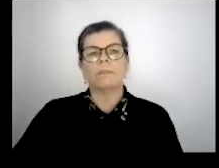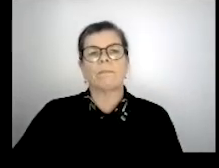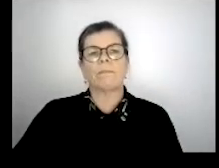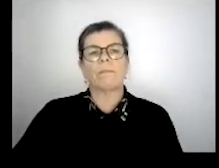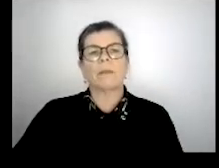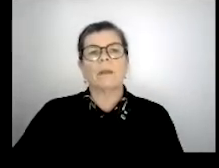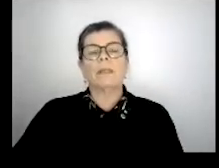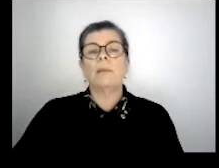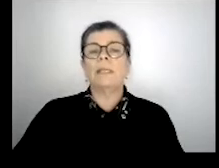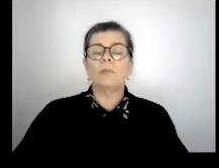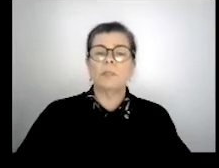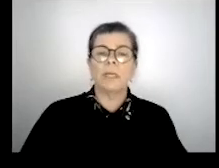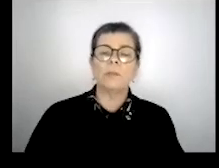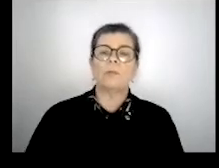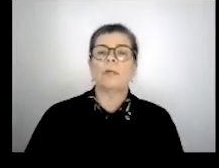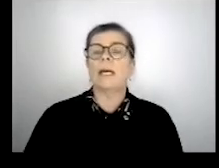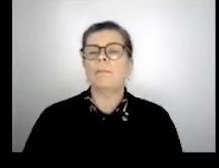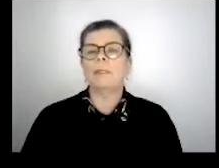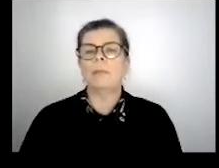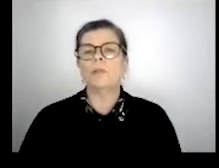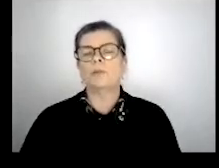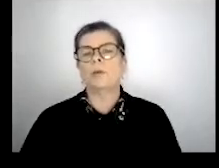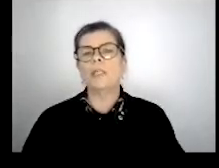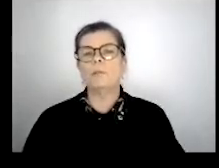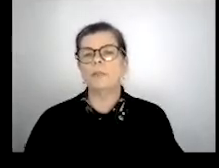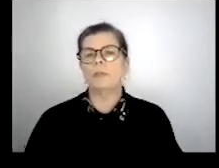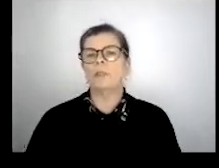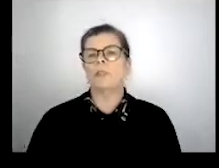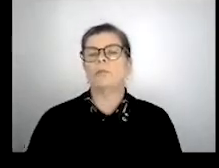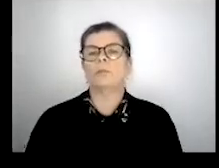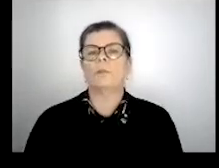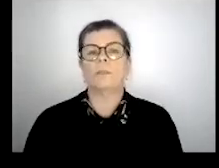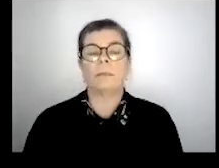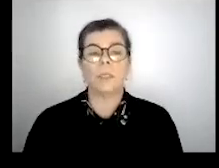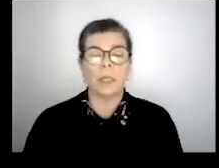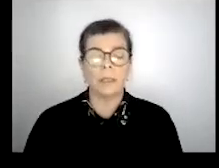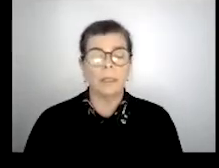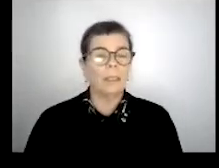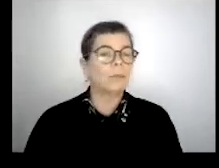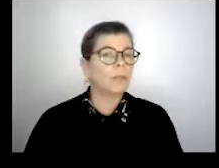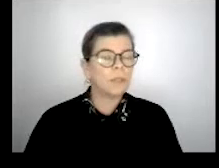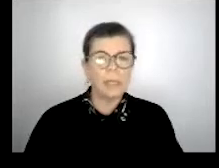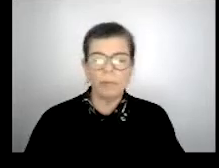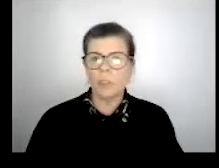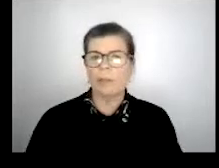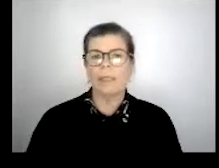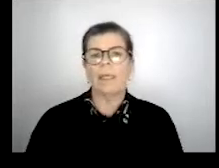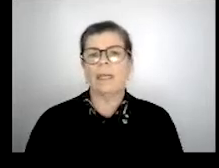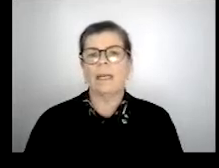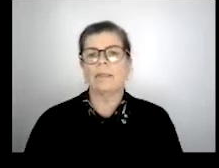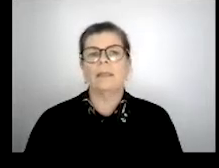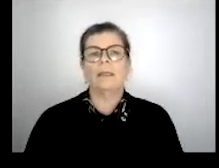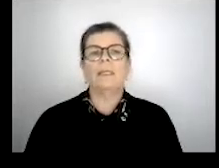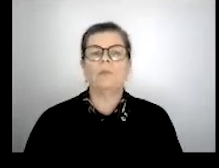administrativos. Também temos que reestruturar rapidamente o nosso redimensionamento de recursos humanos para emergência. Não temos tempo de chamar